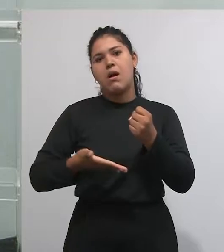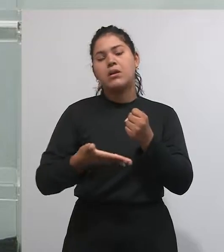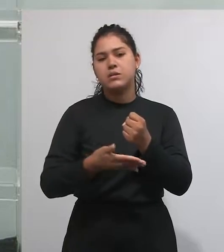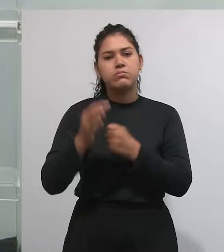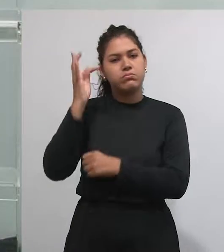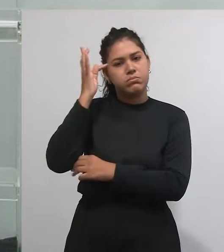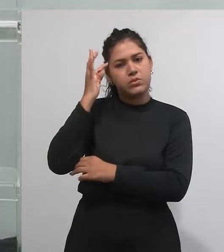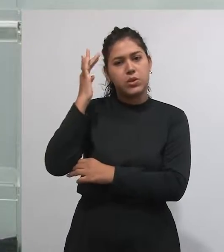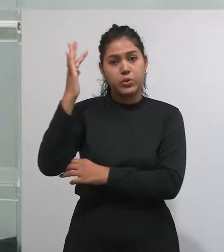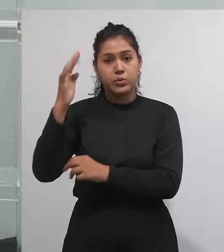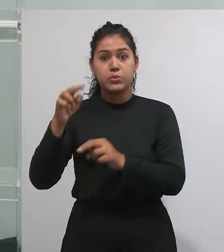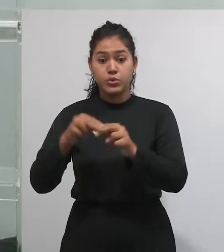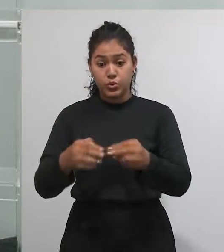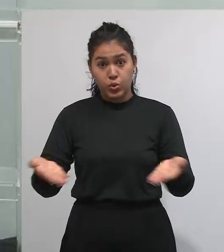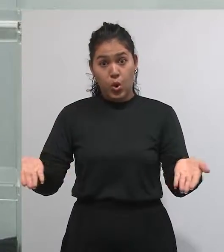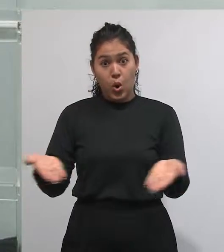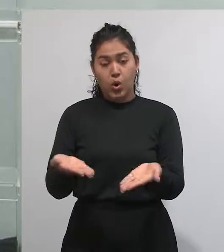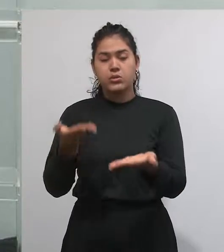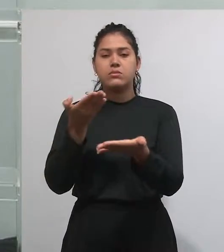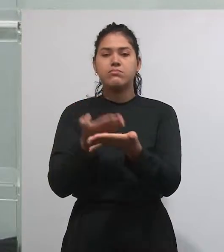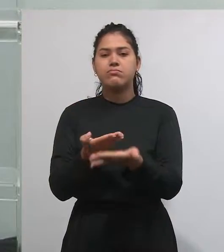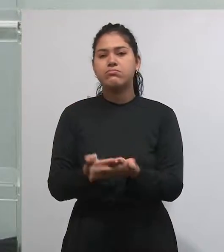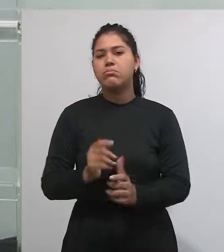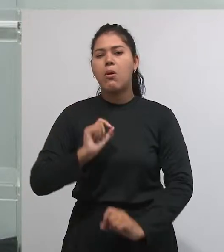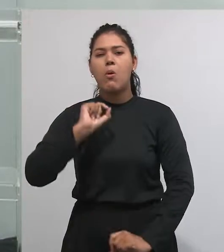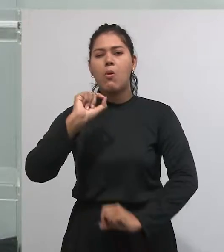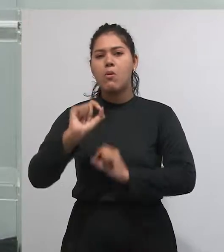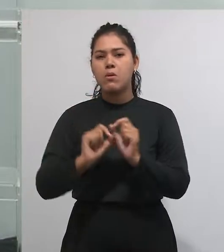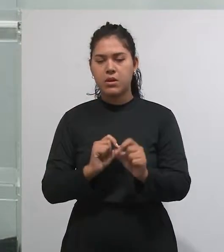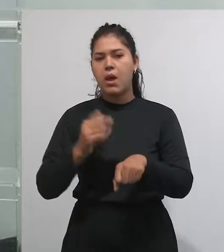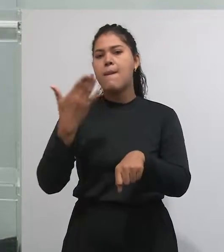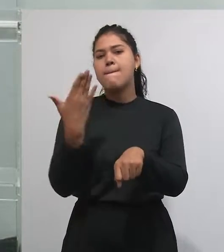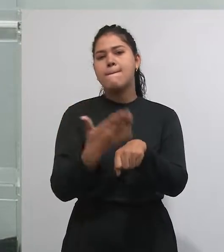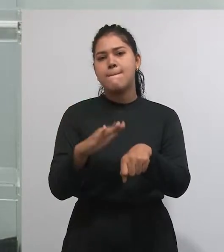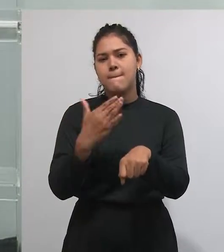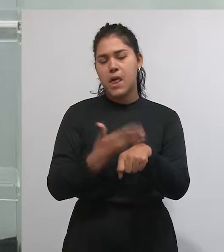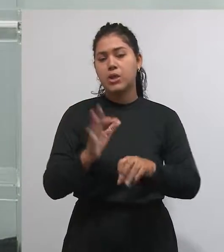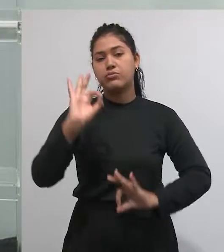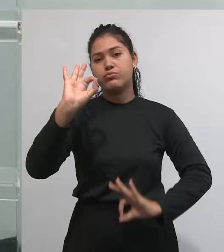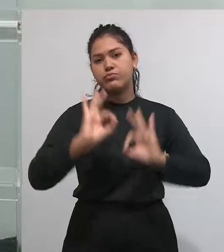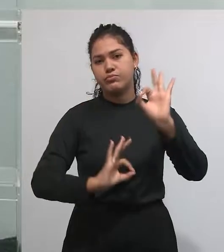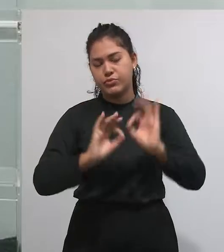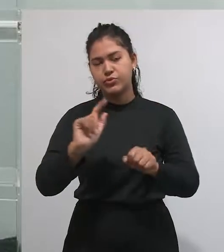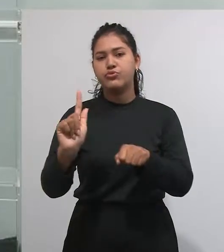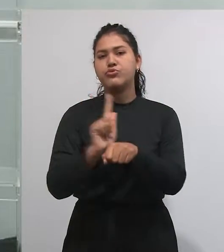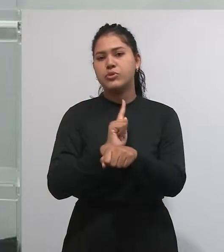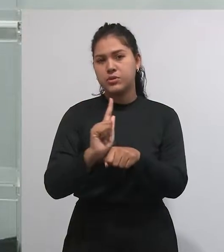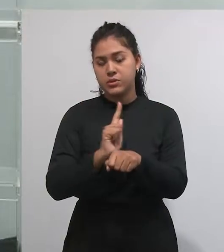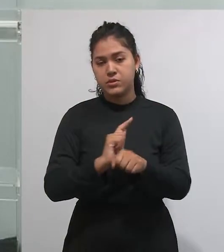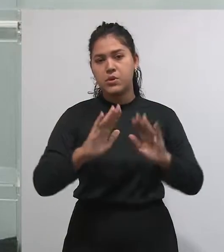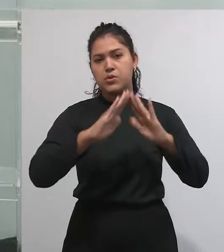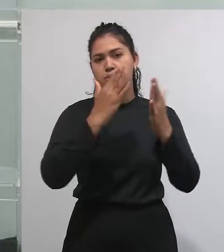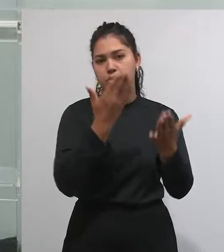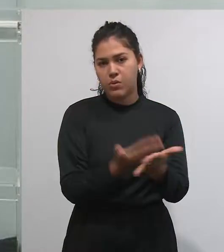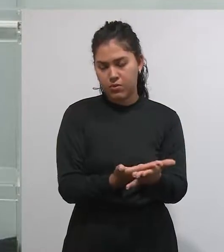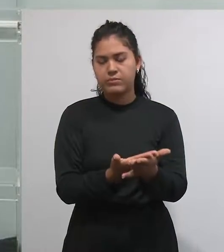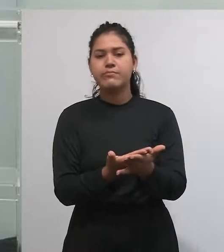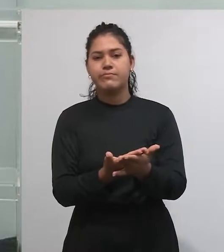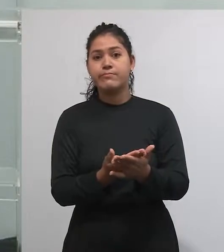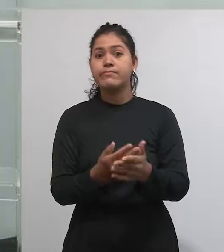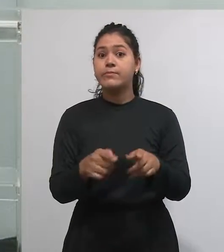bem sustentada. E é por isso que nós estamos nesse episódio sobre as andanças da organização da educação básica